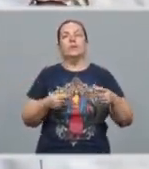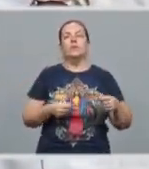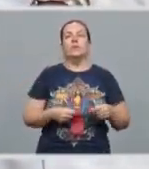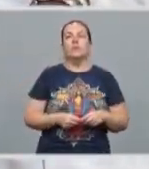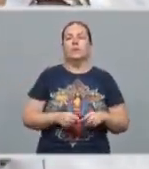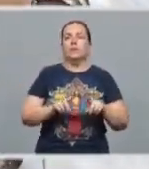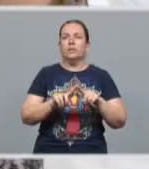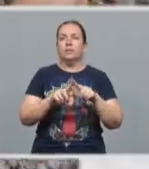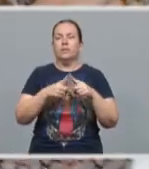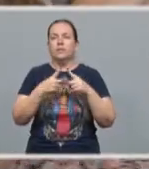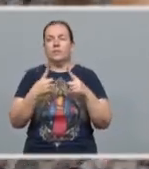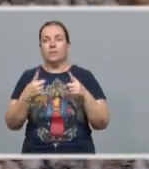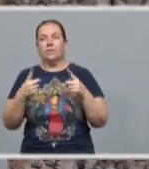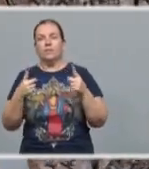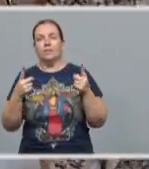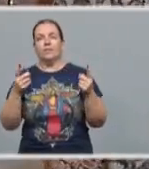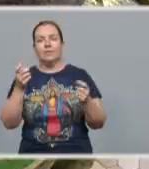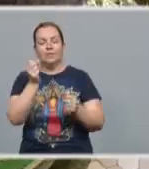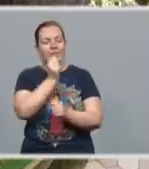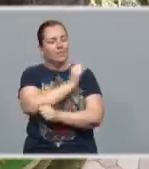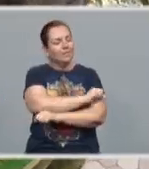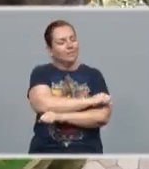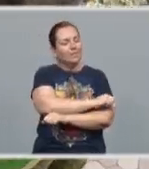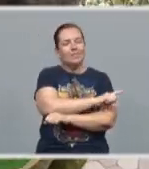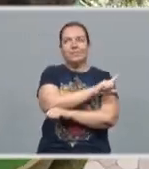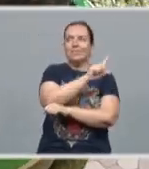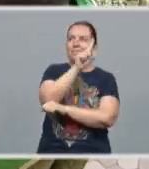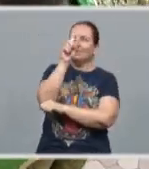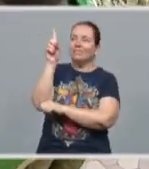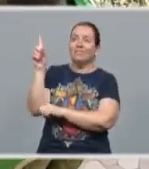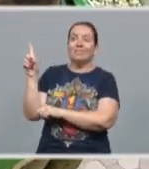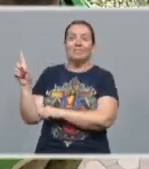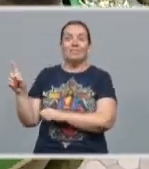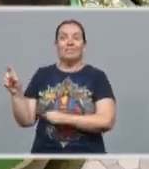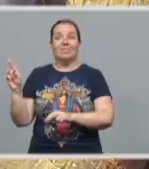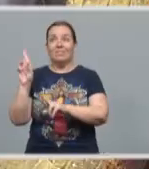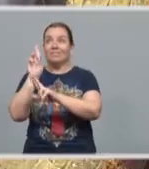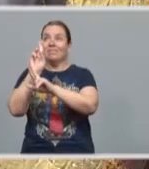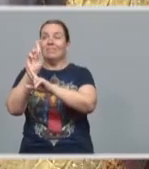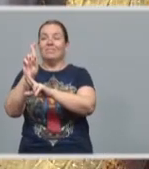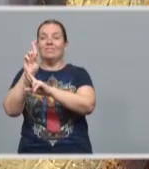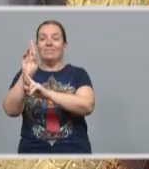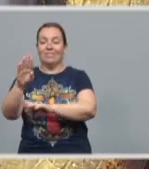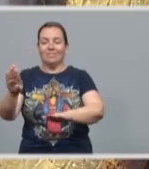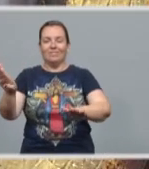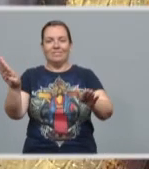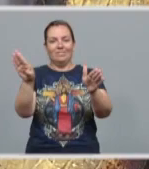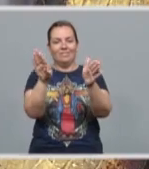Mas ao amanhecer, a esperança vai